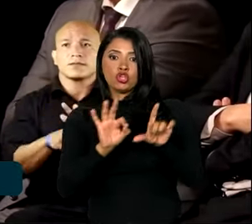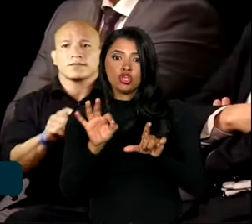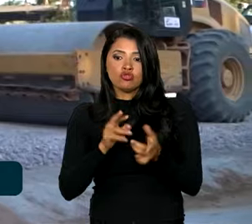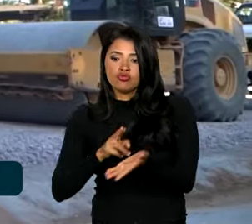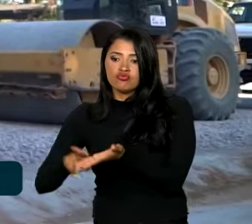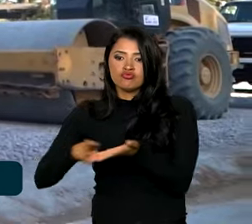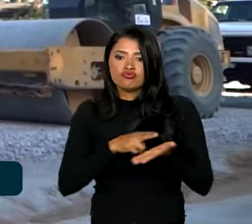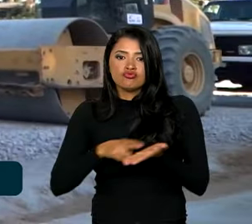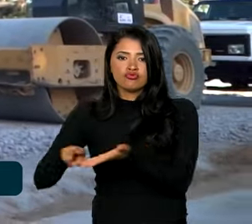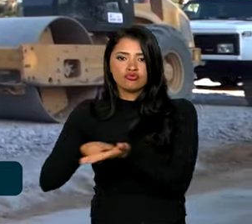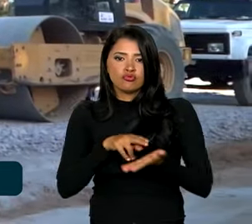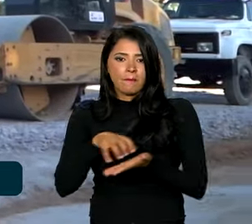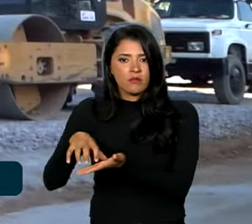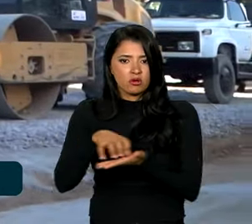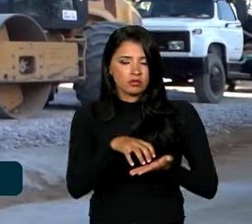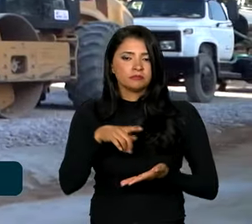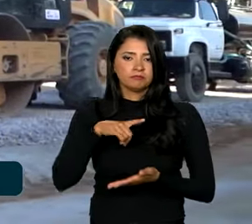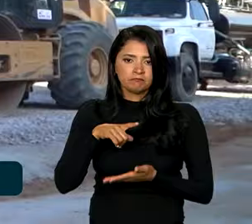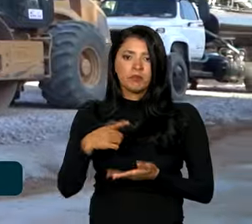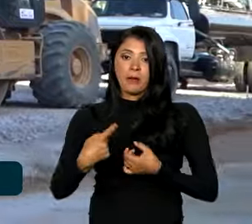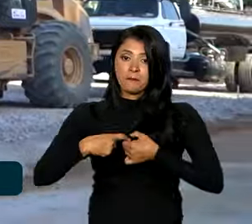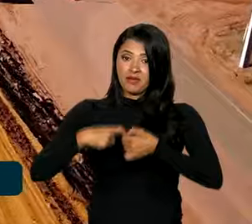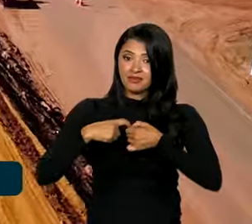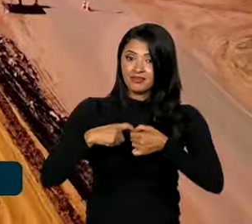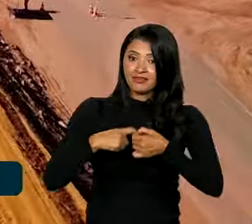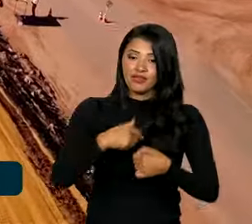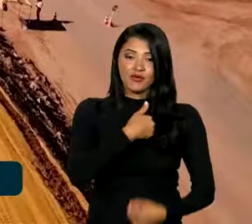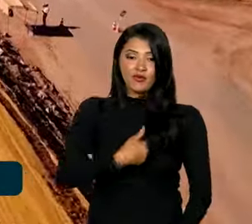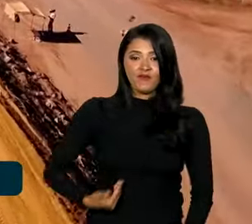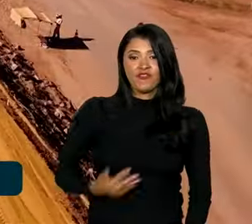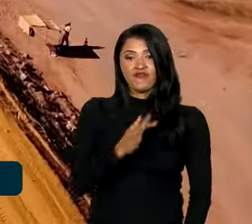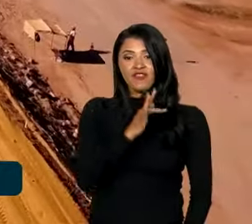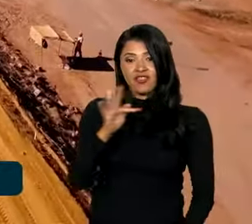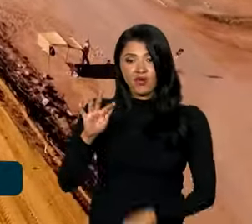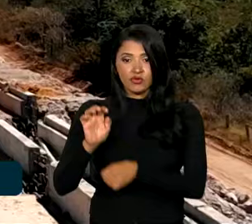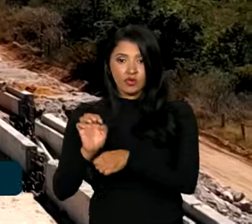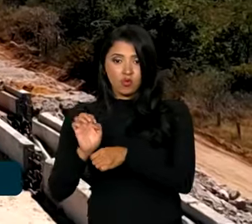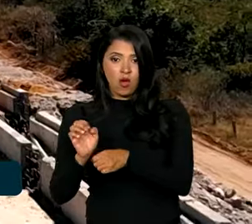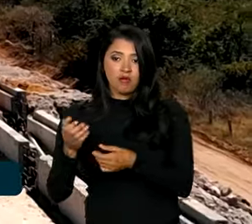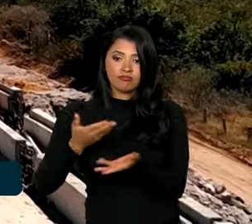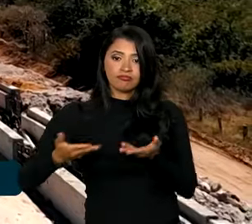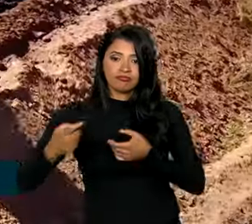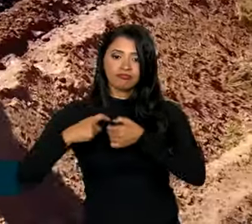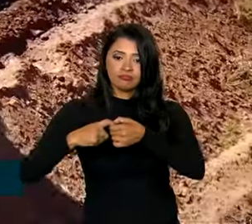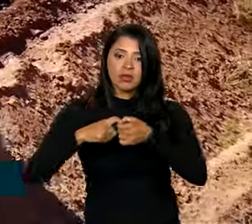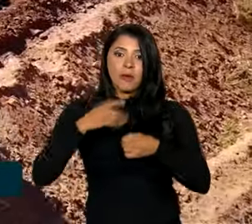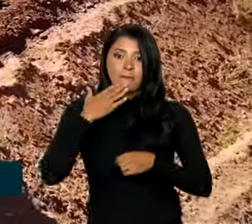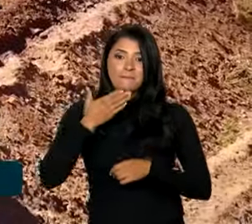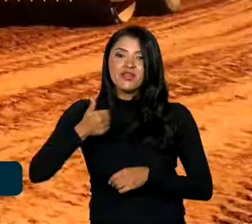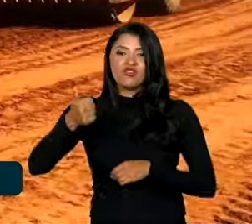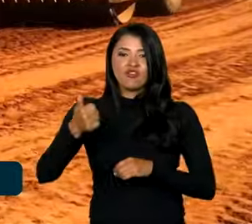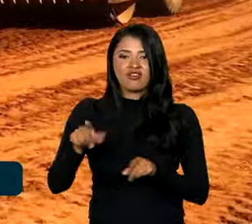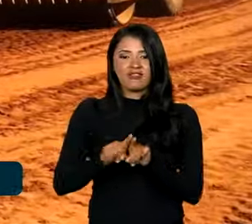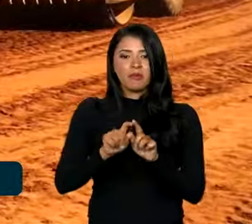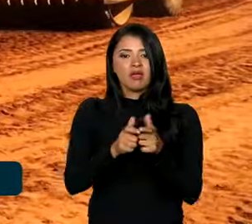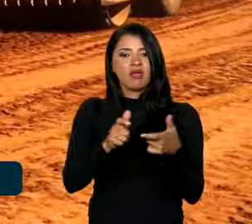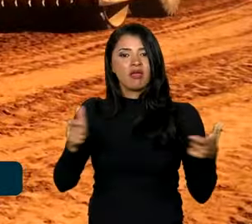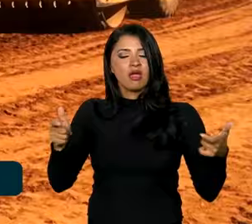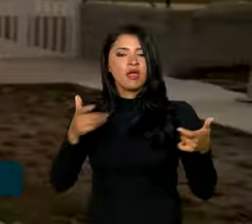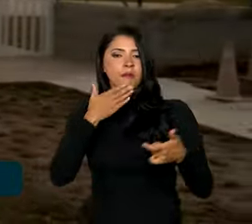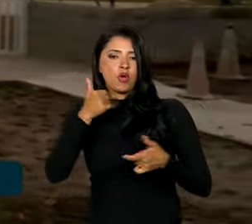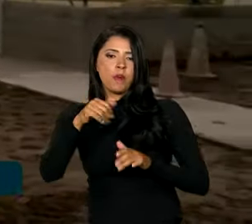postais. A parceria entre os governos federal e estadual poderá impactar ainda na ampliação e melhoria